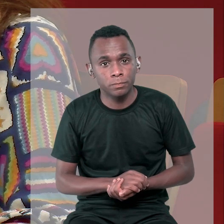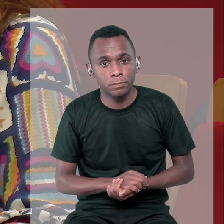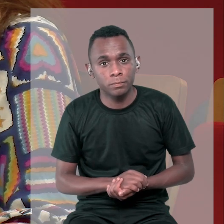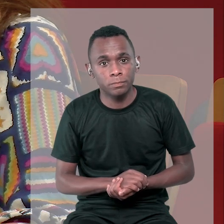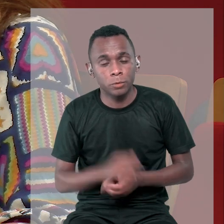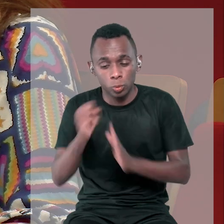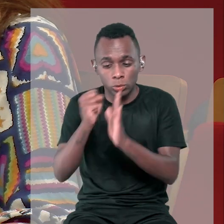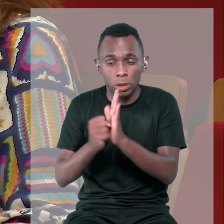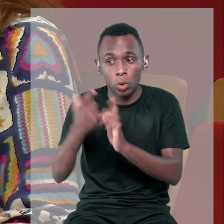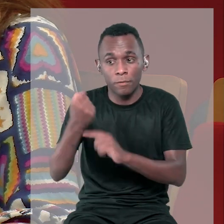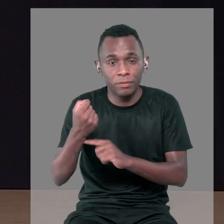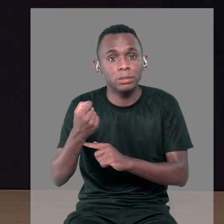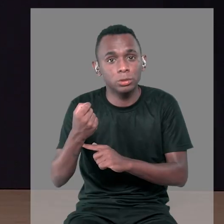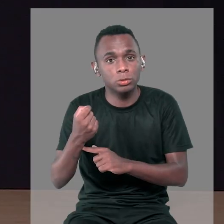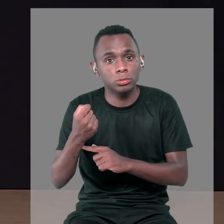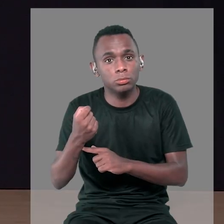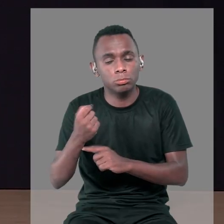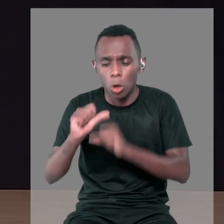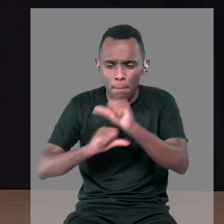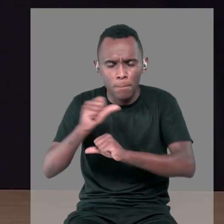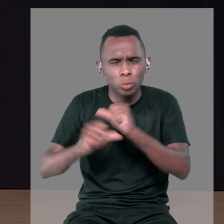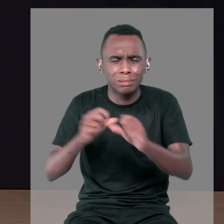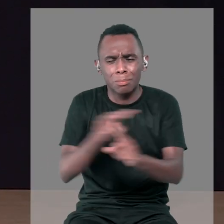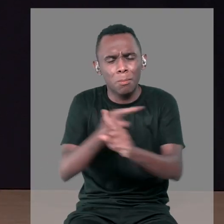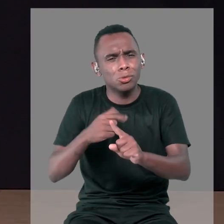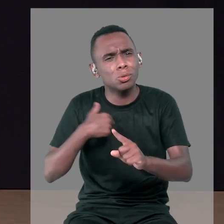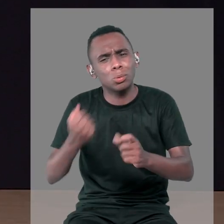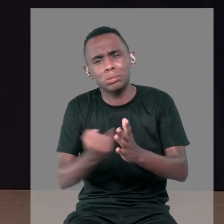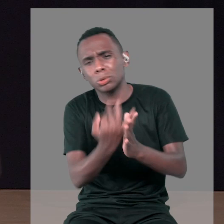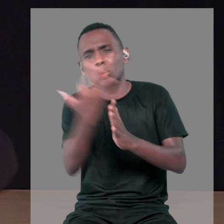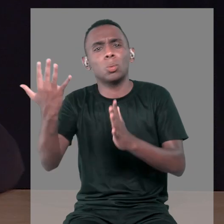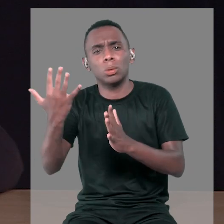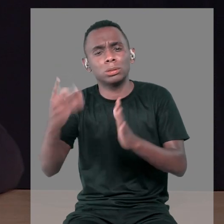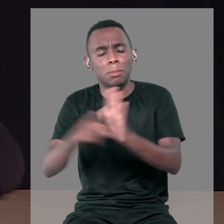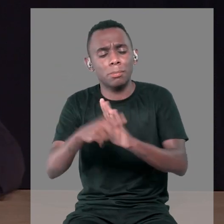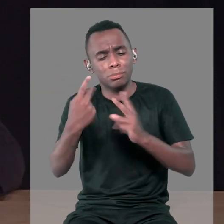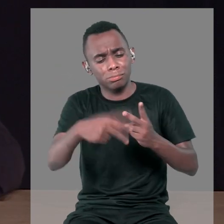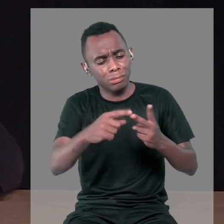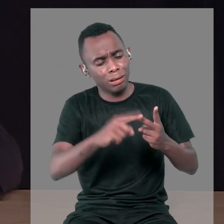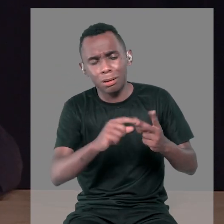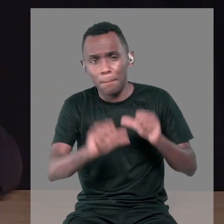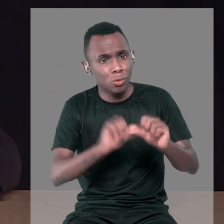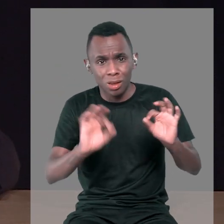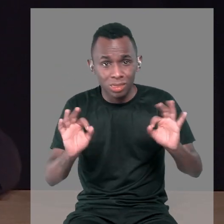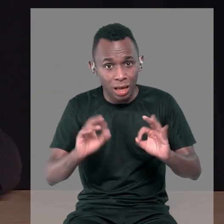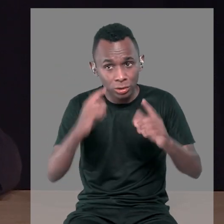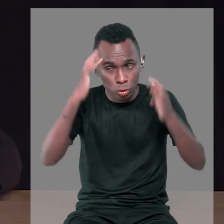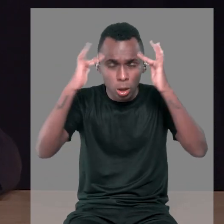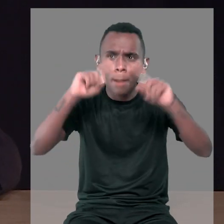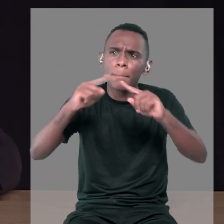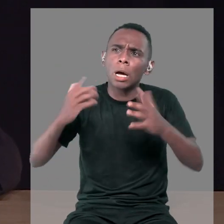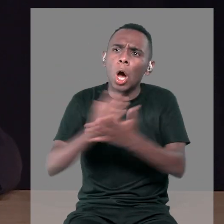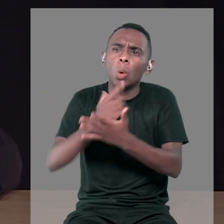XX, não alterou, a meu ver, as grandes equações clausewitzianas. mas botou uma pulga atrás da orelha de